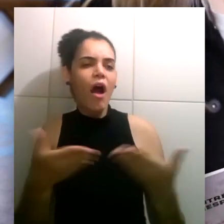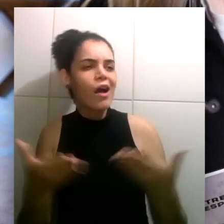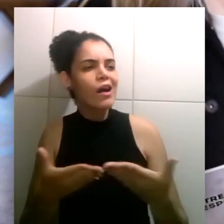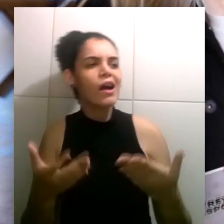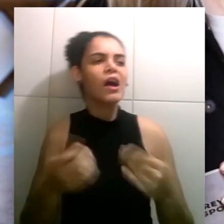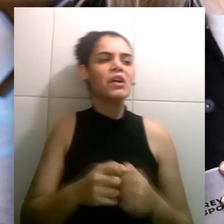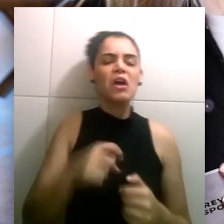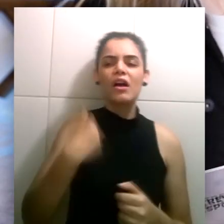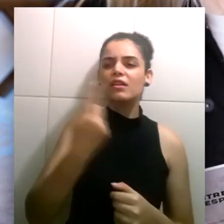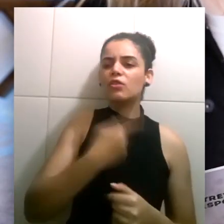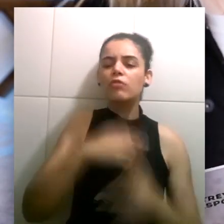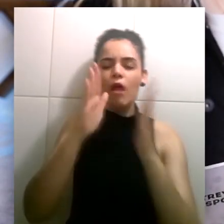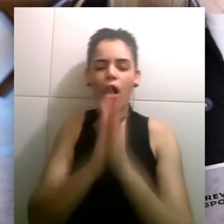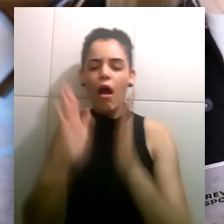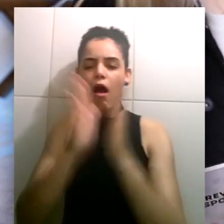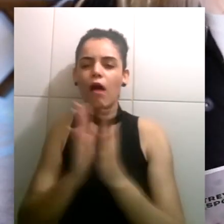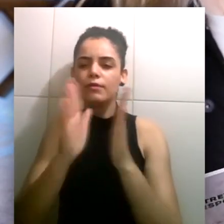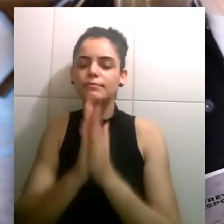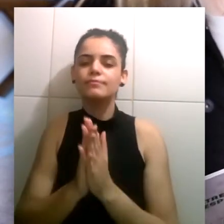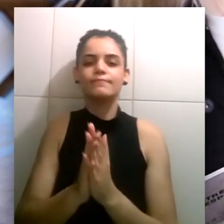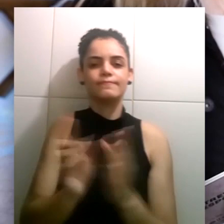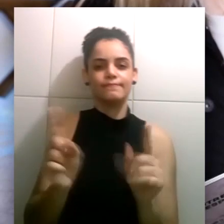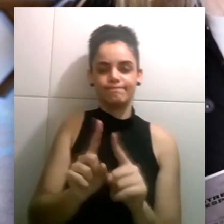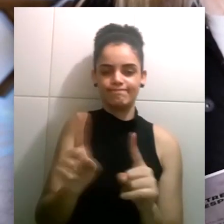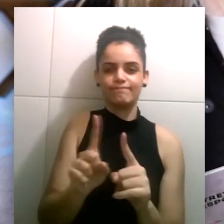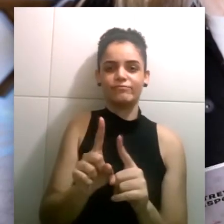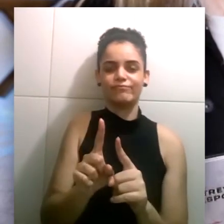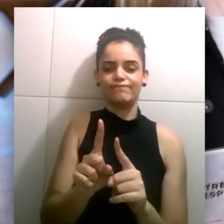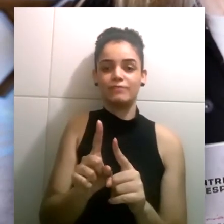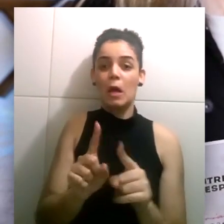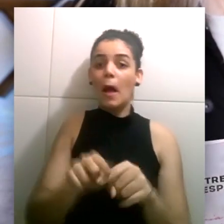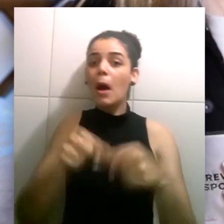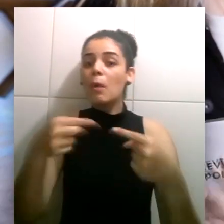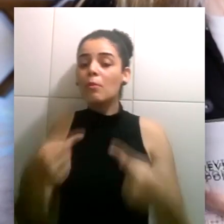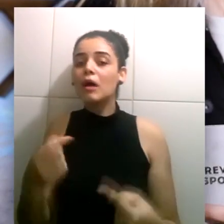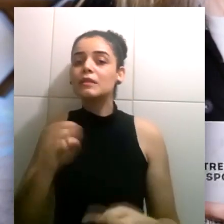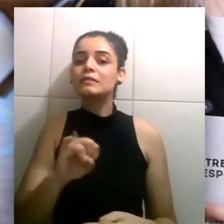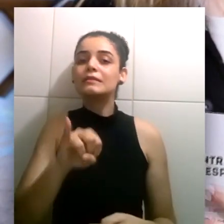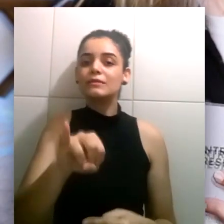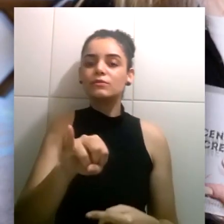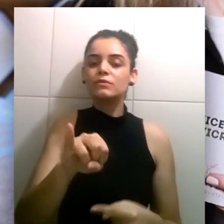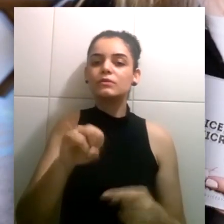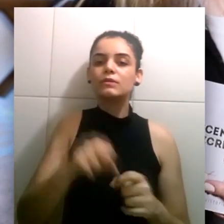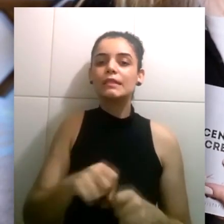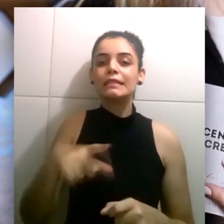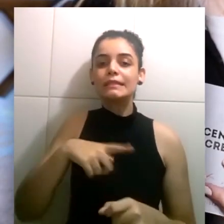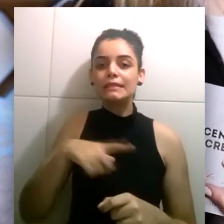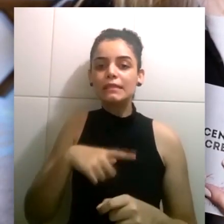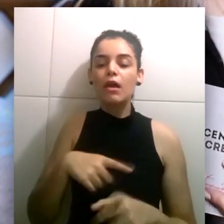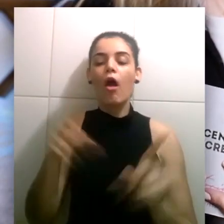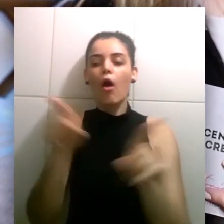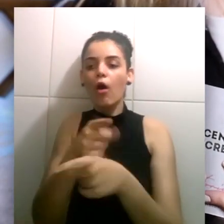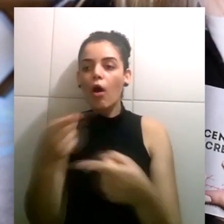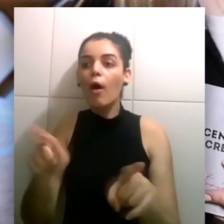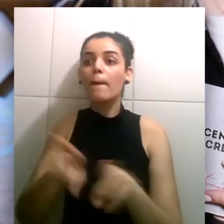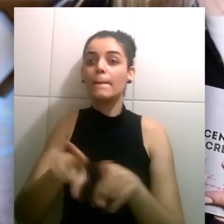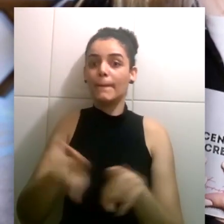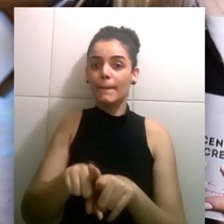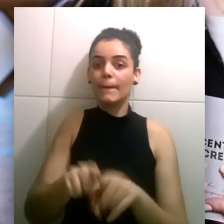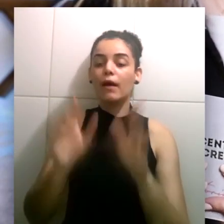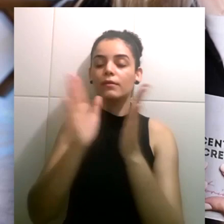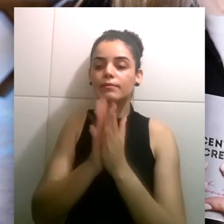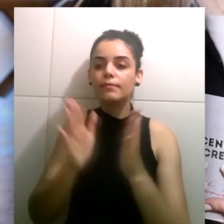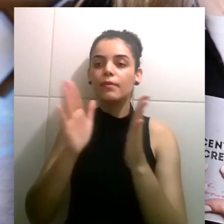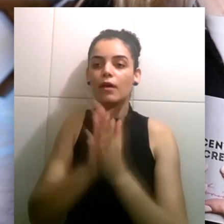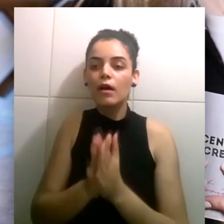assim só, agora nós vamos interceder, tá todo mundo orando. Tem uma hora que aquilo acaba. Mas se você colocar a adoração no meio, você